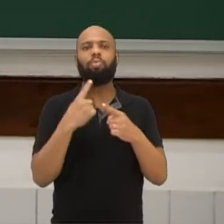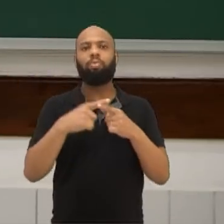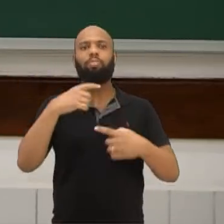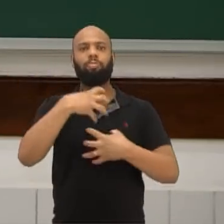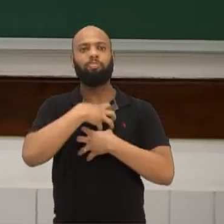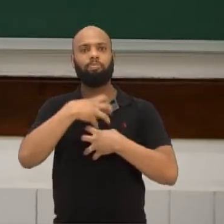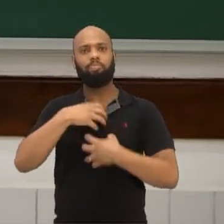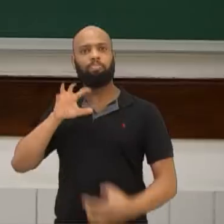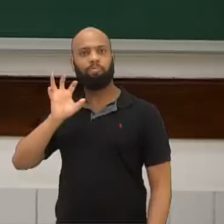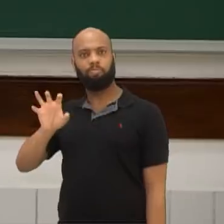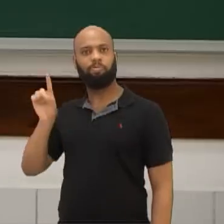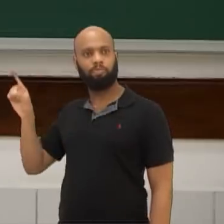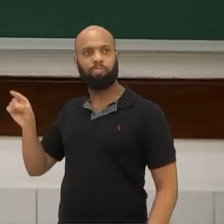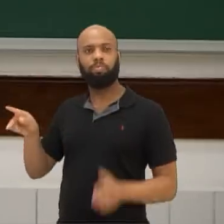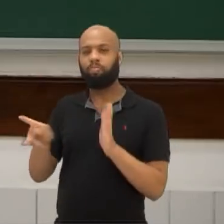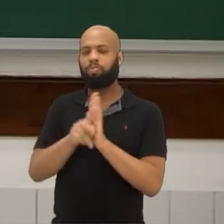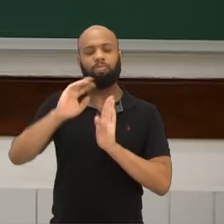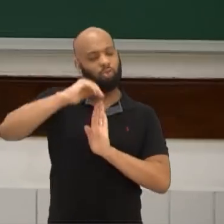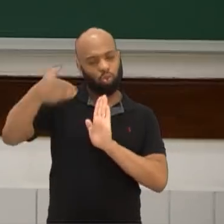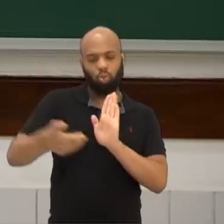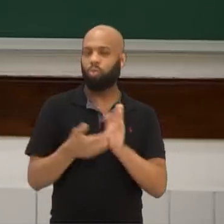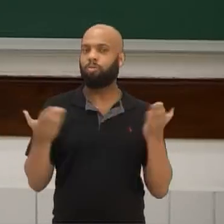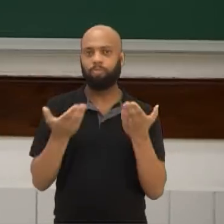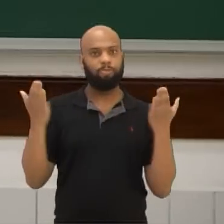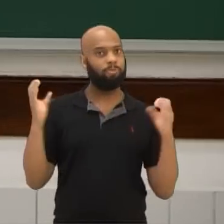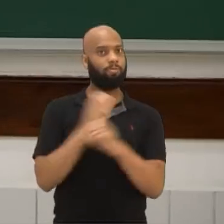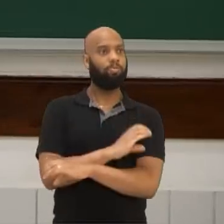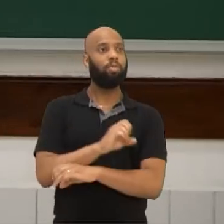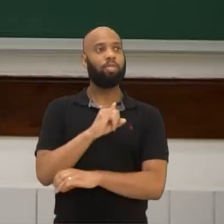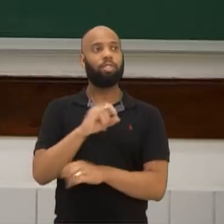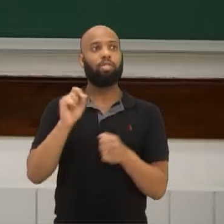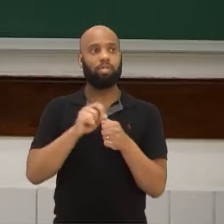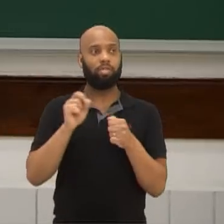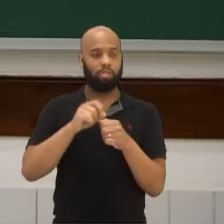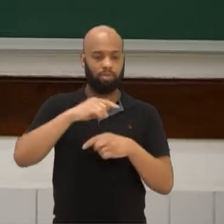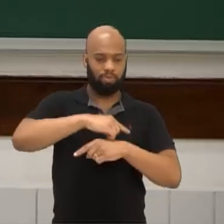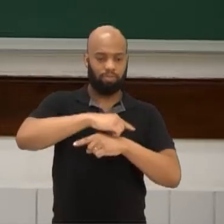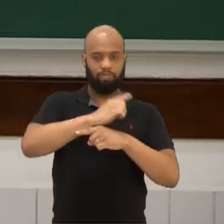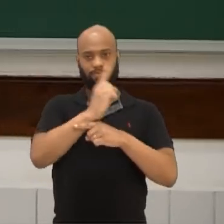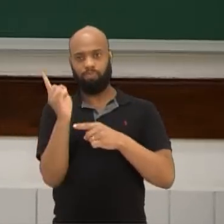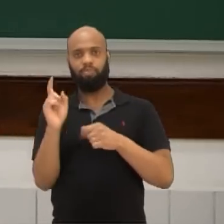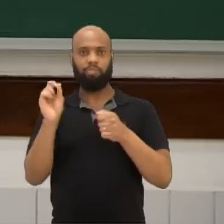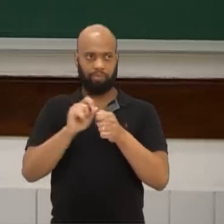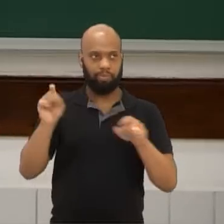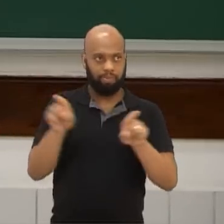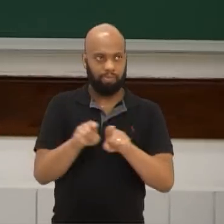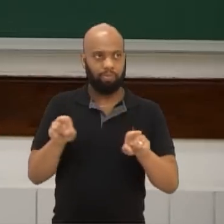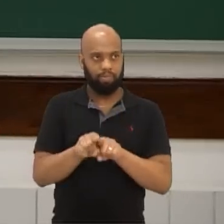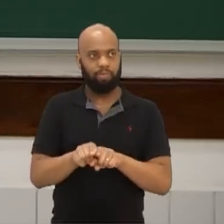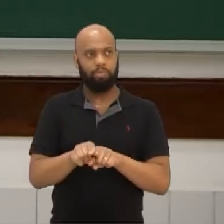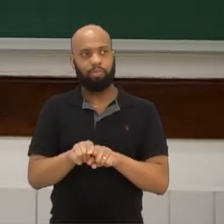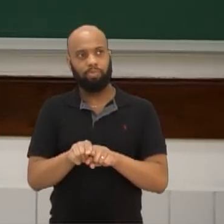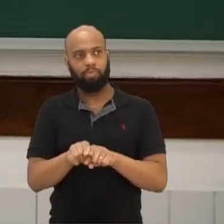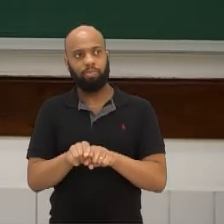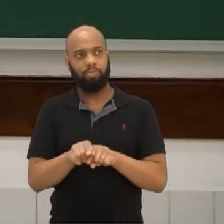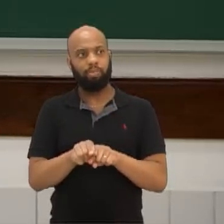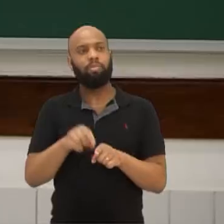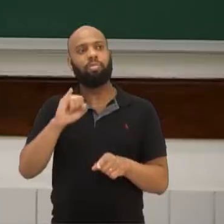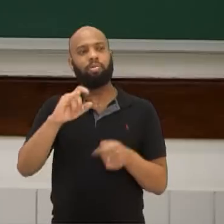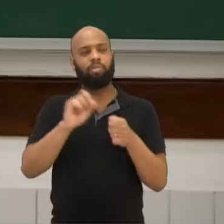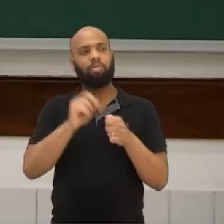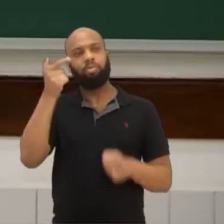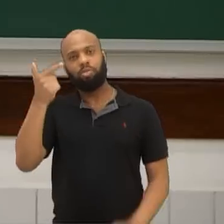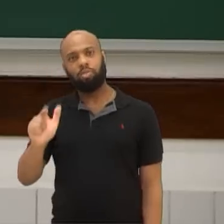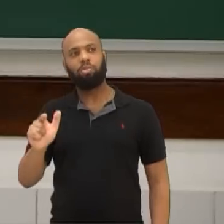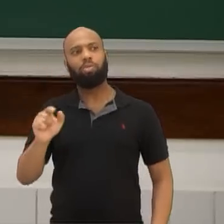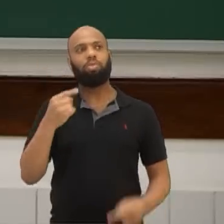desse lado. Está toda a minha volta completa. Se eu sair desse ponto e girar, girar, girar, girar, girar, girar e girar mais um